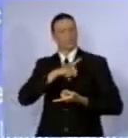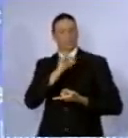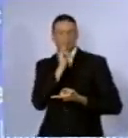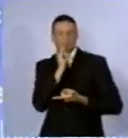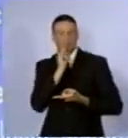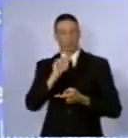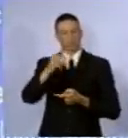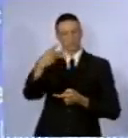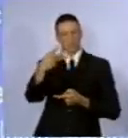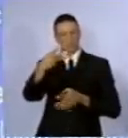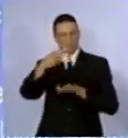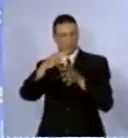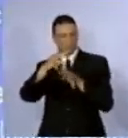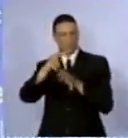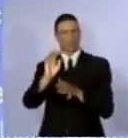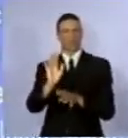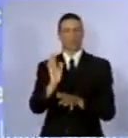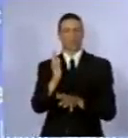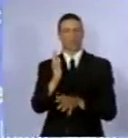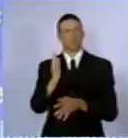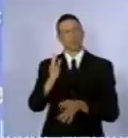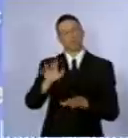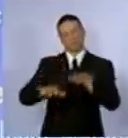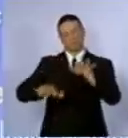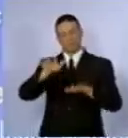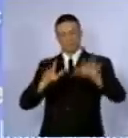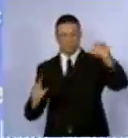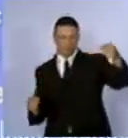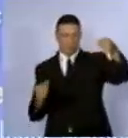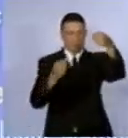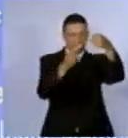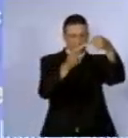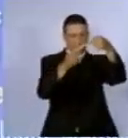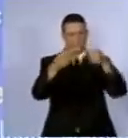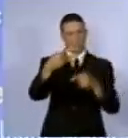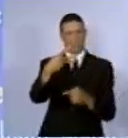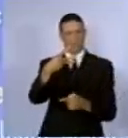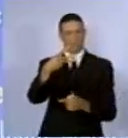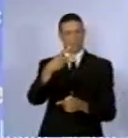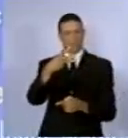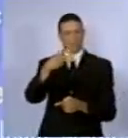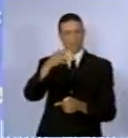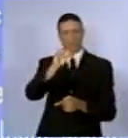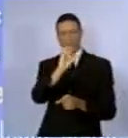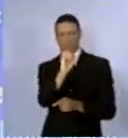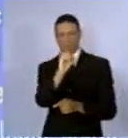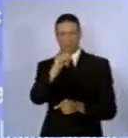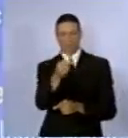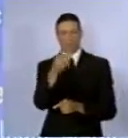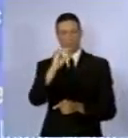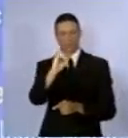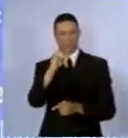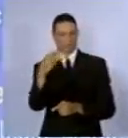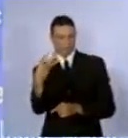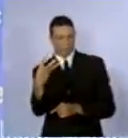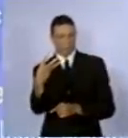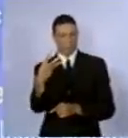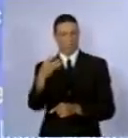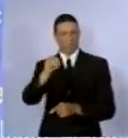miligaus. Essa seria uma referência para essa relação. Miligal seria de 0,3 a